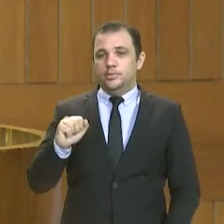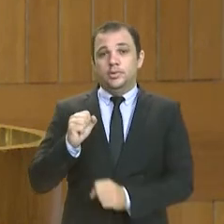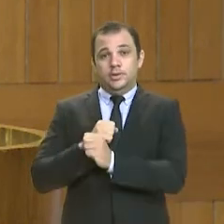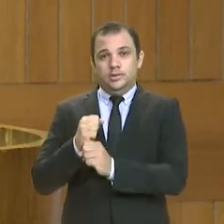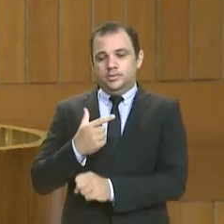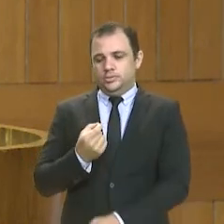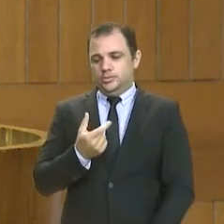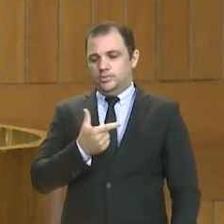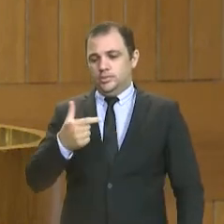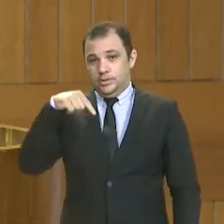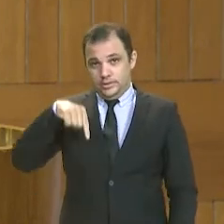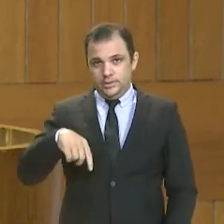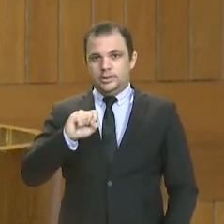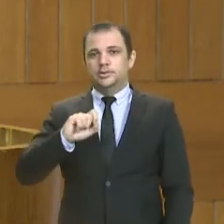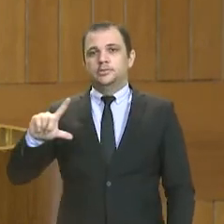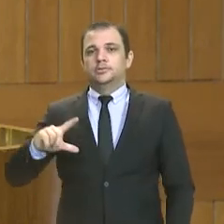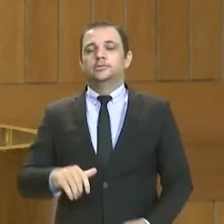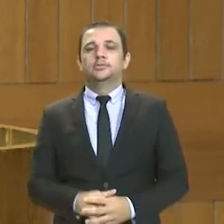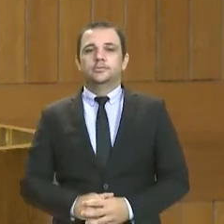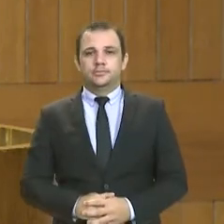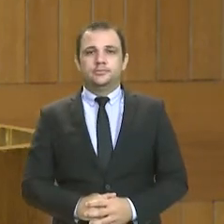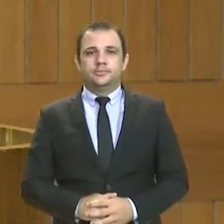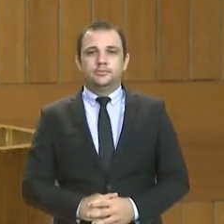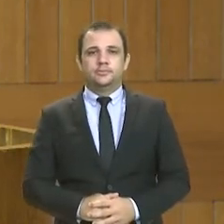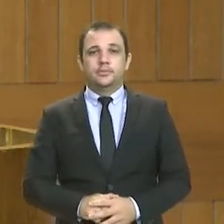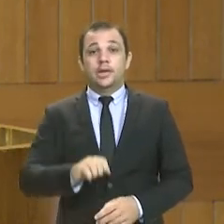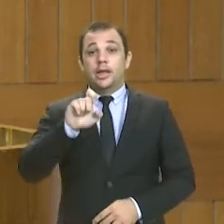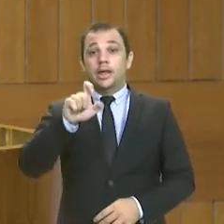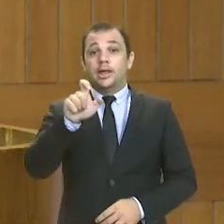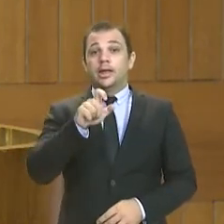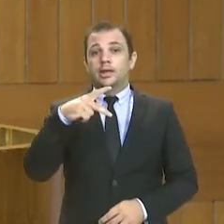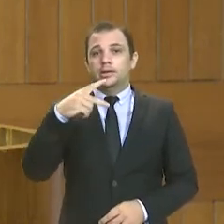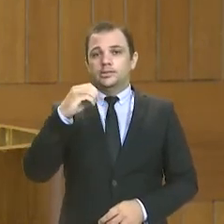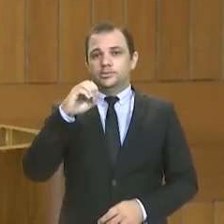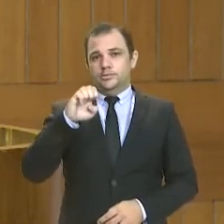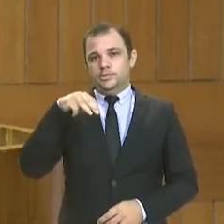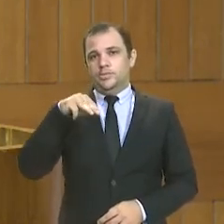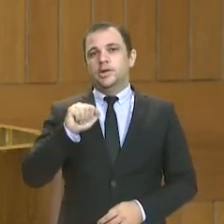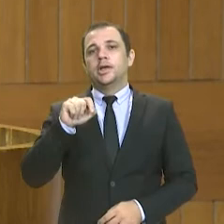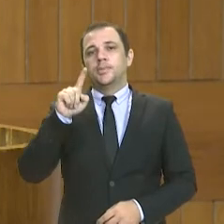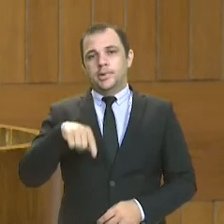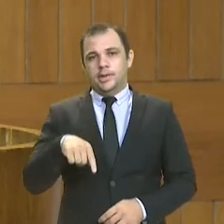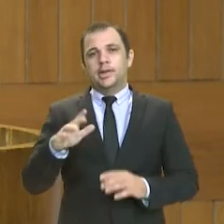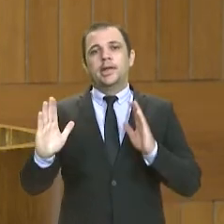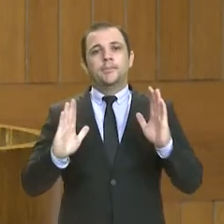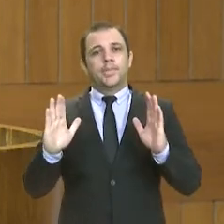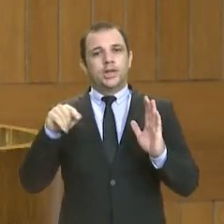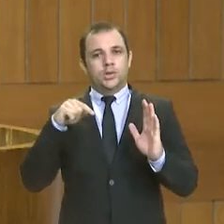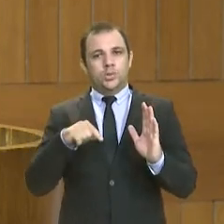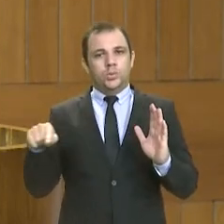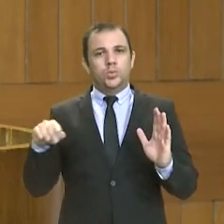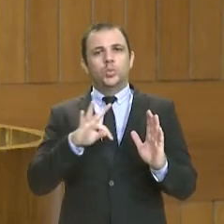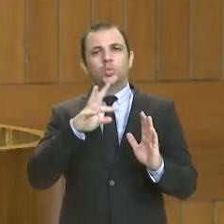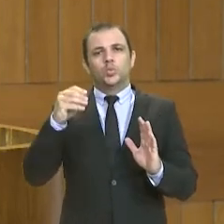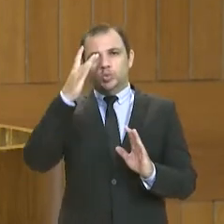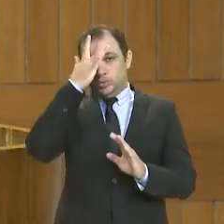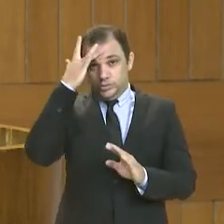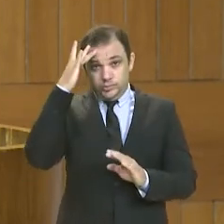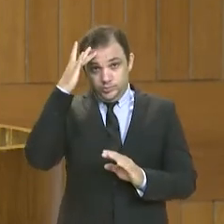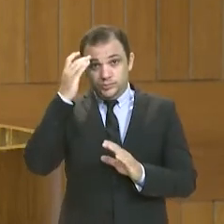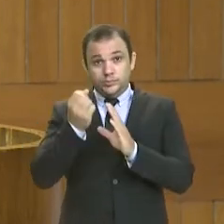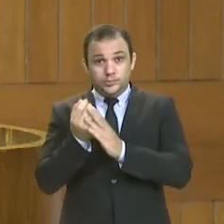Luís. A Expoema é um momento ali que todos os produtores trazem